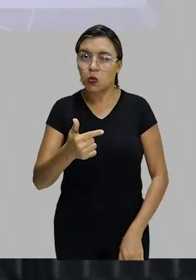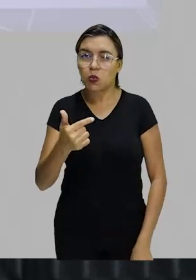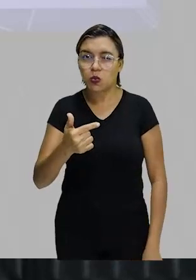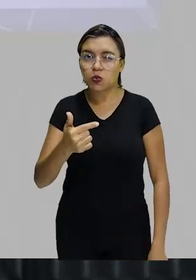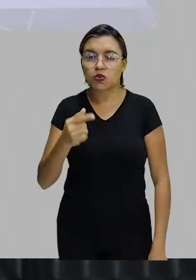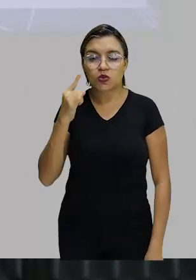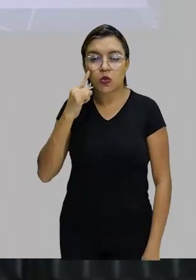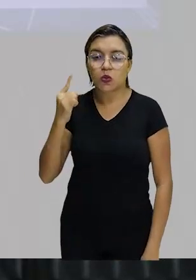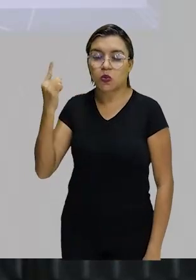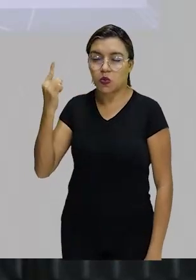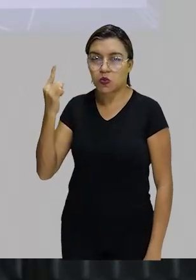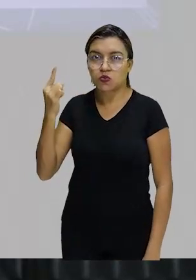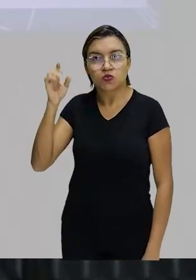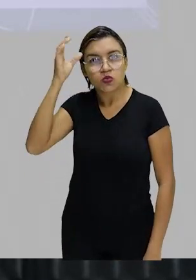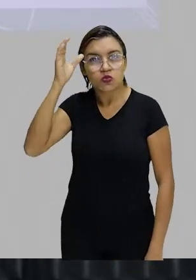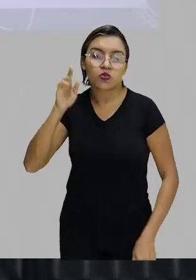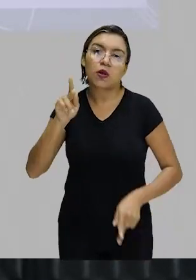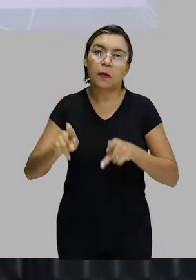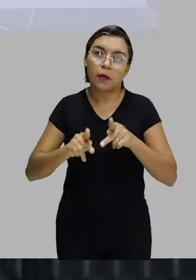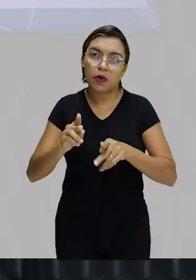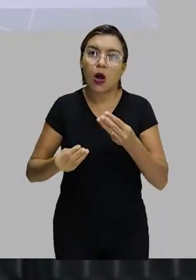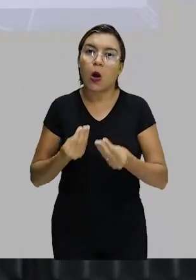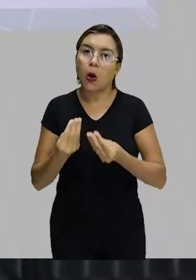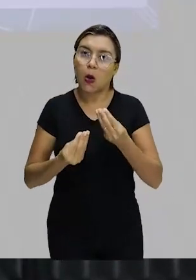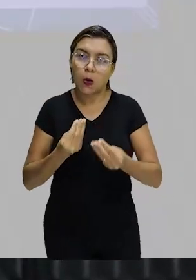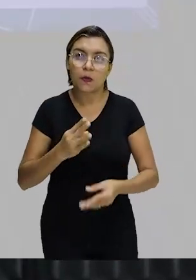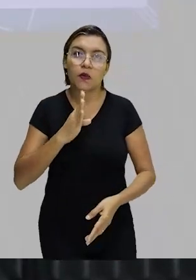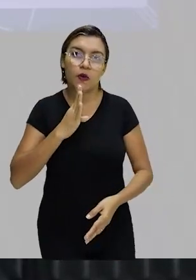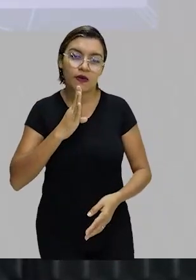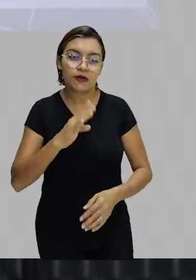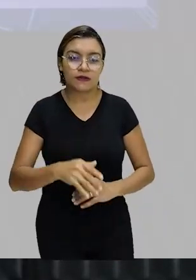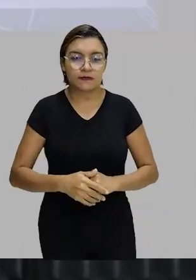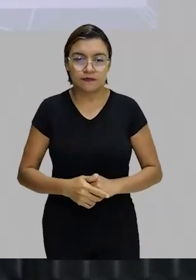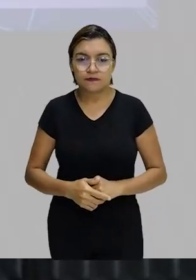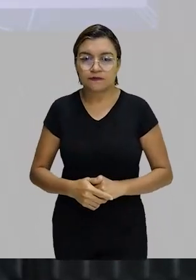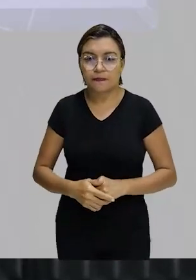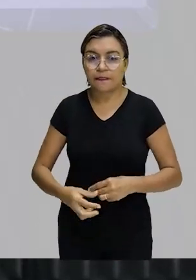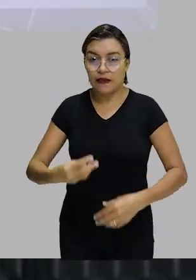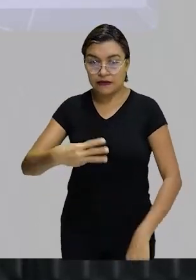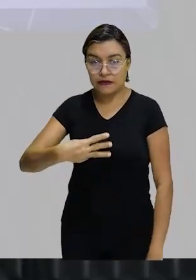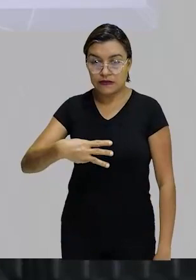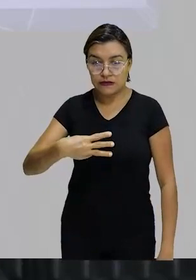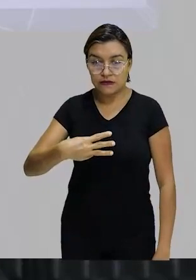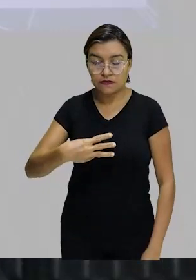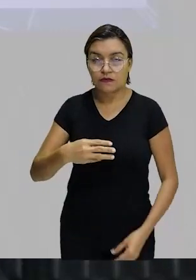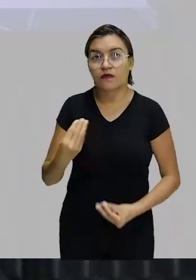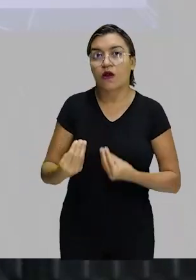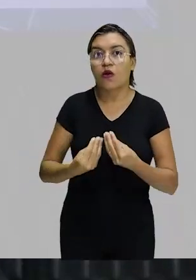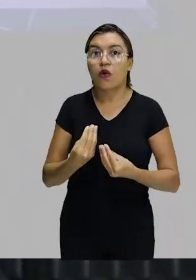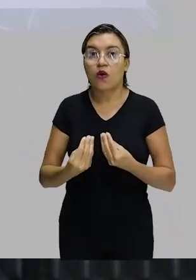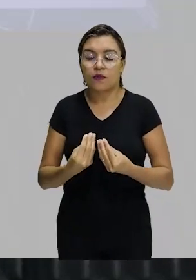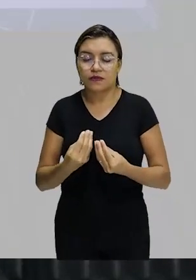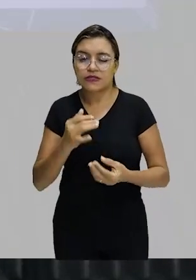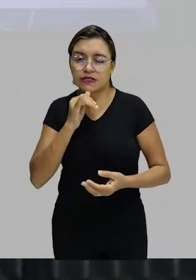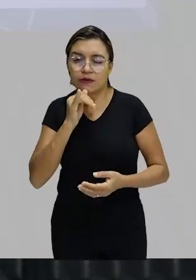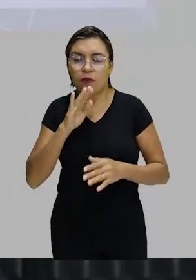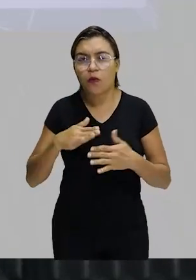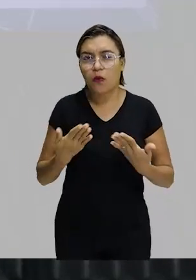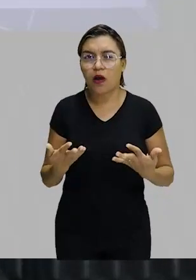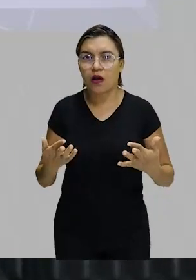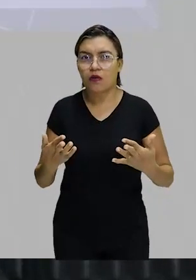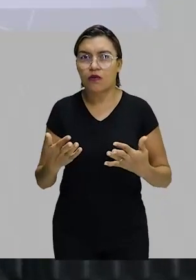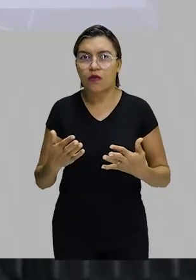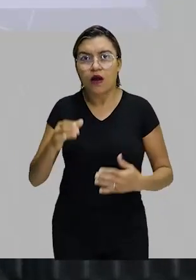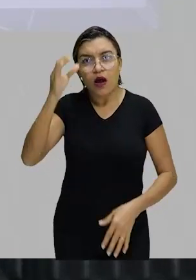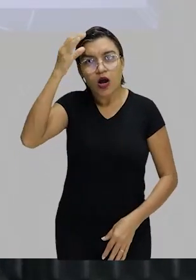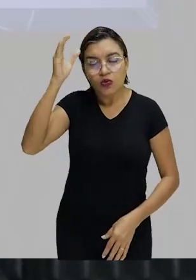como que essa cultura popular pode ser reconhecida. Pop culture and language, qual é a relação entre a cultura